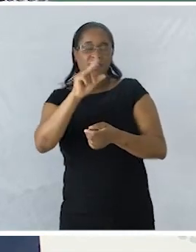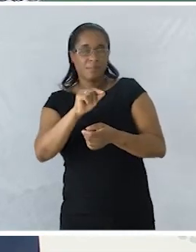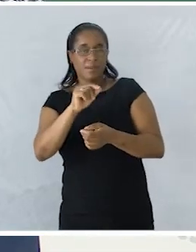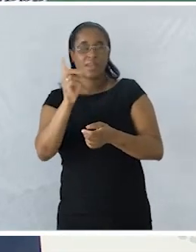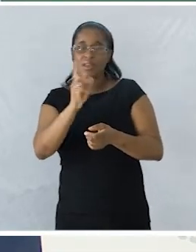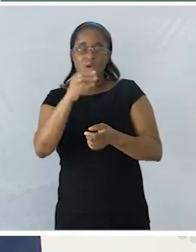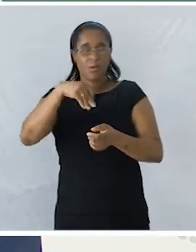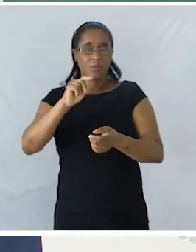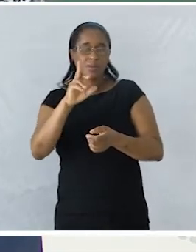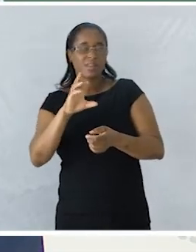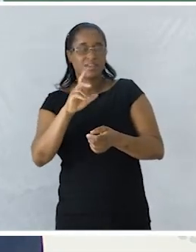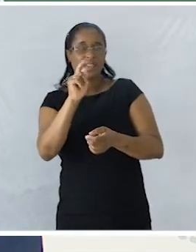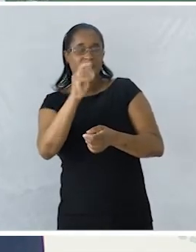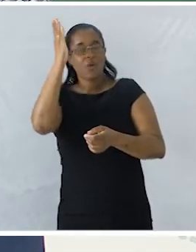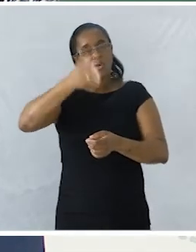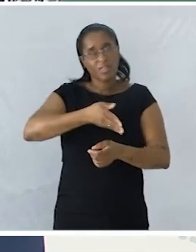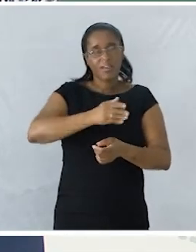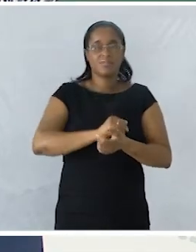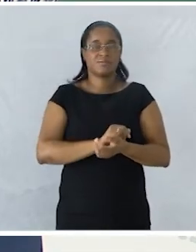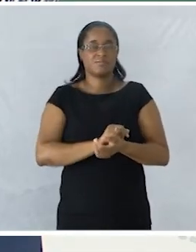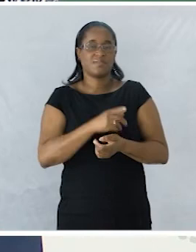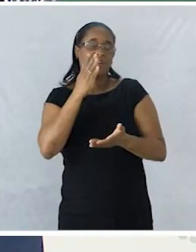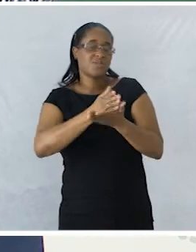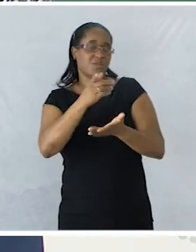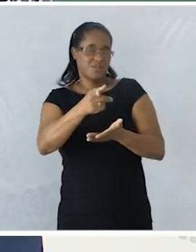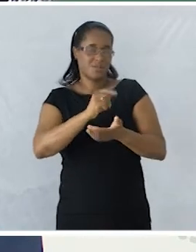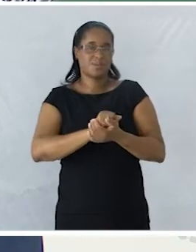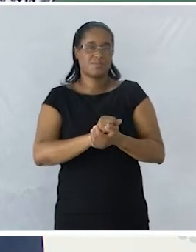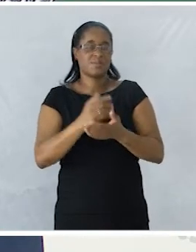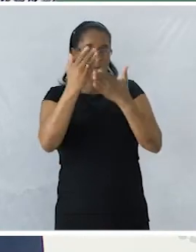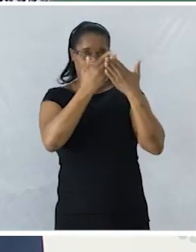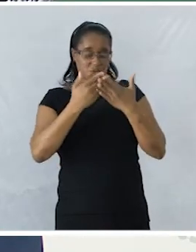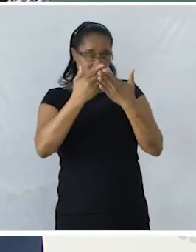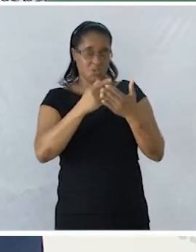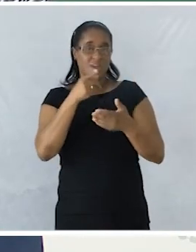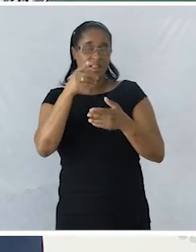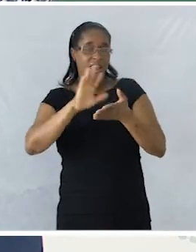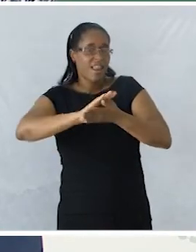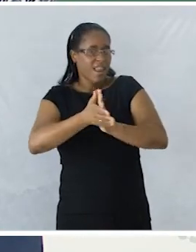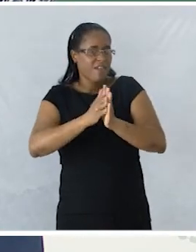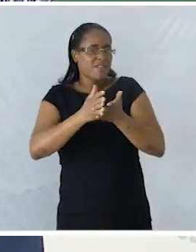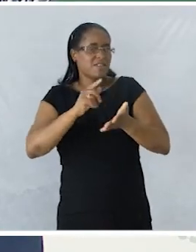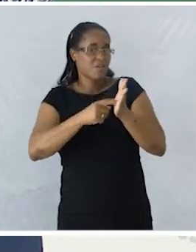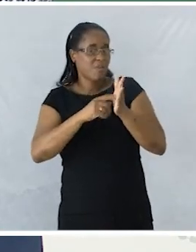não pertence, que é um E cortado. Só isso. Estudem,